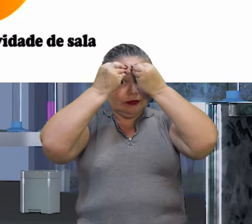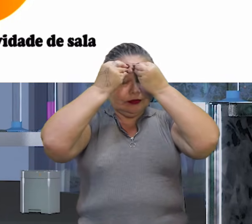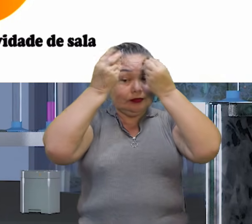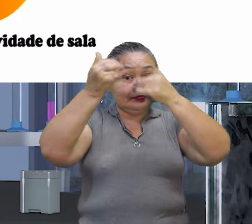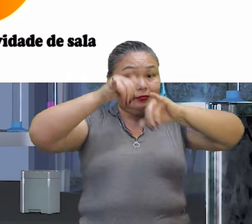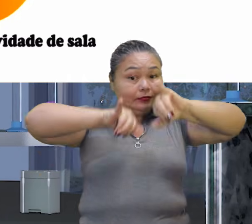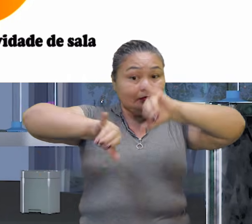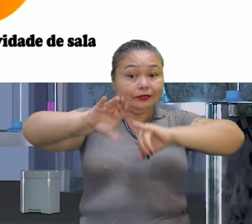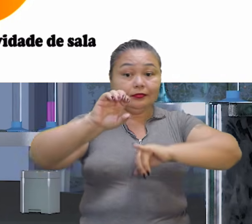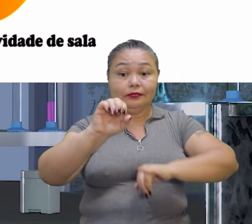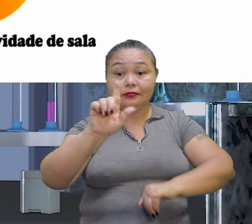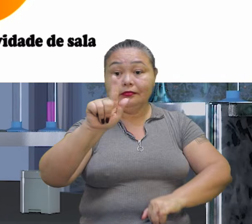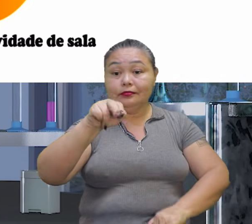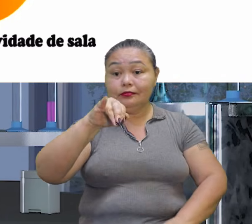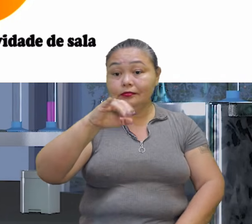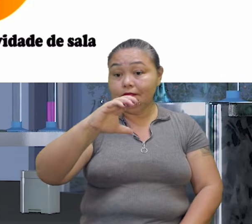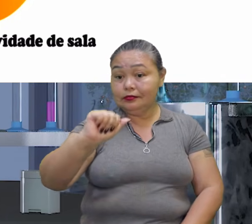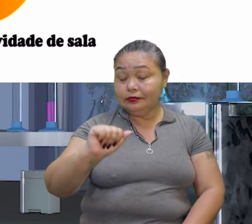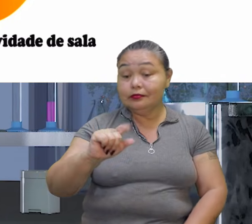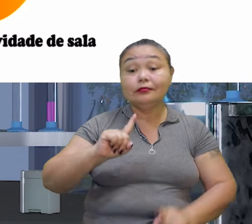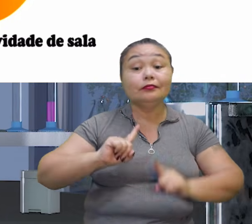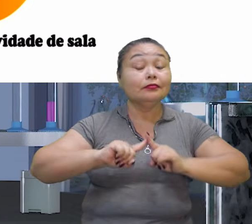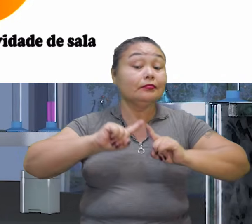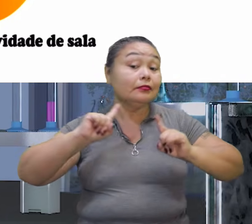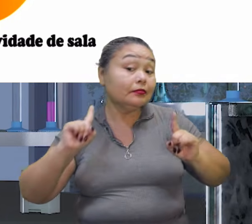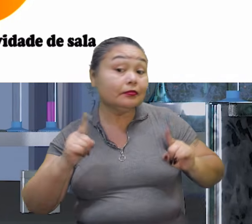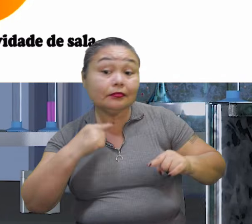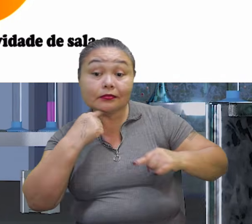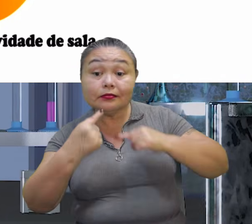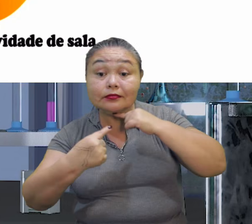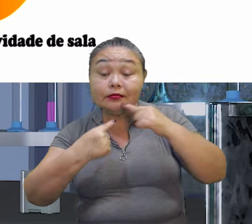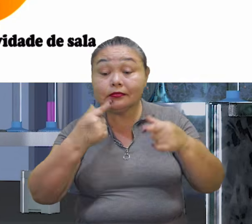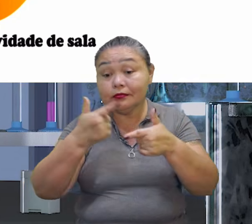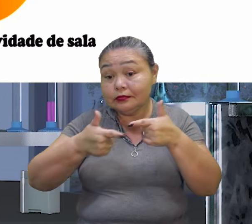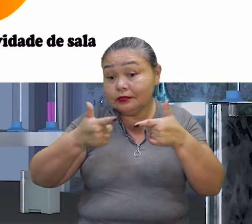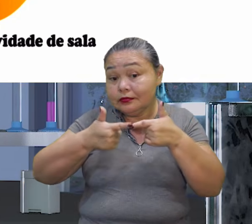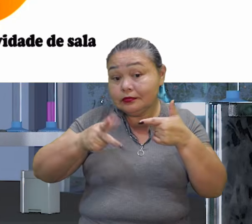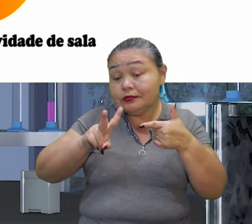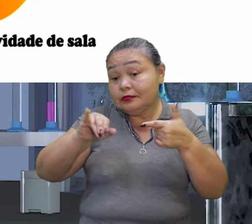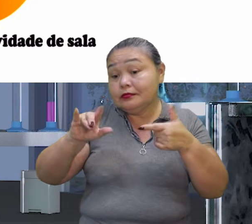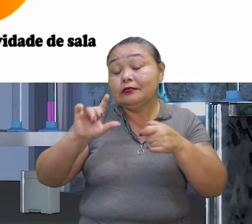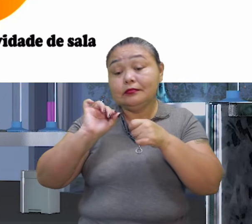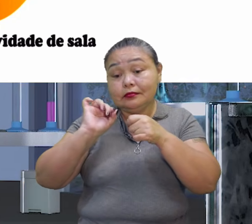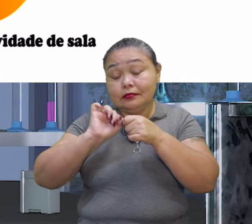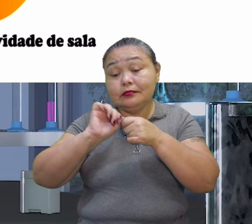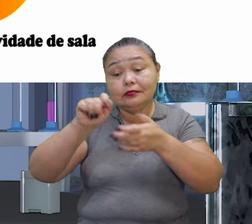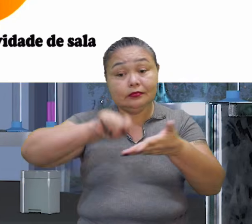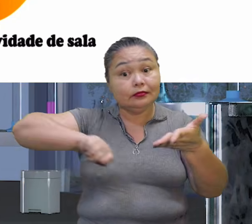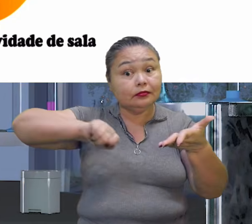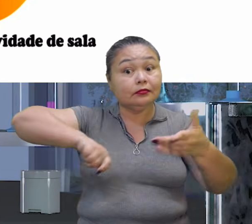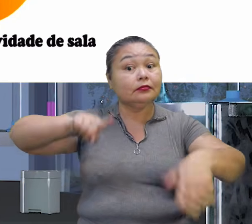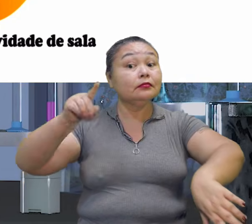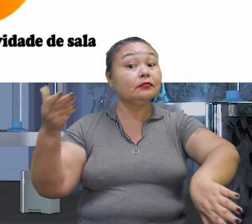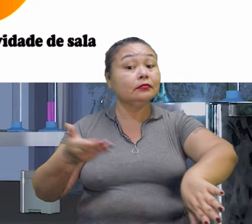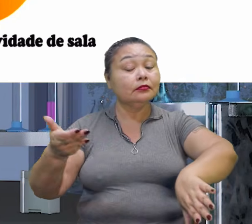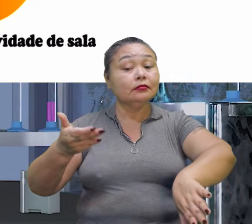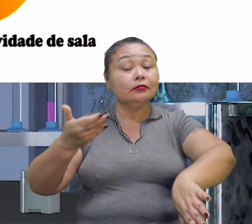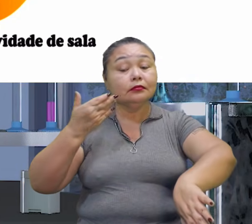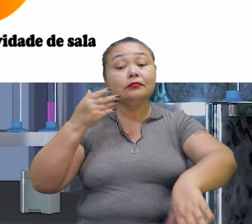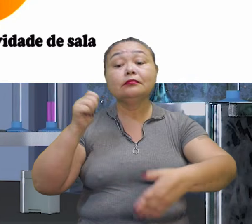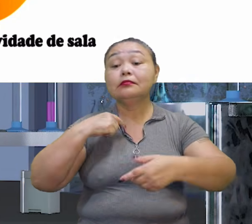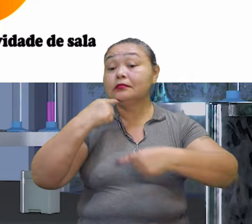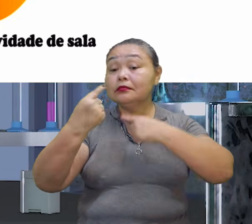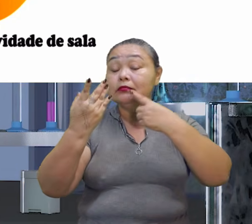da química orgânica. Mas, se você ficou com dúvida, não tem problema, a gente vai fazer essa correção agora no